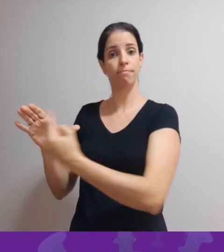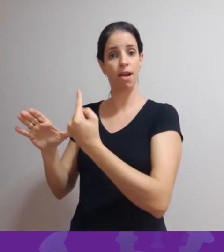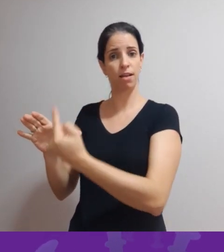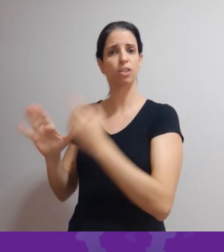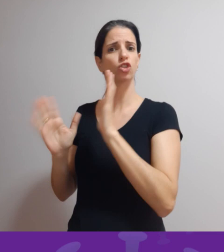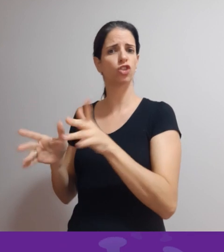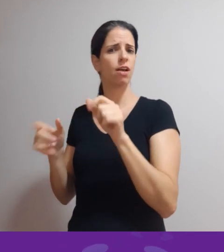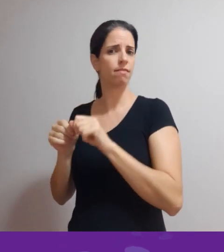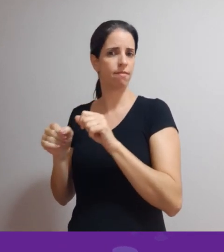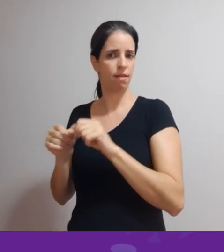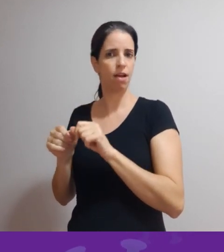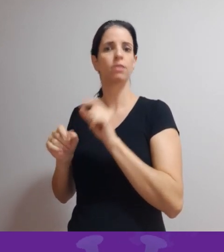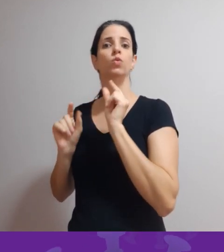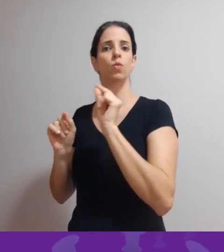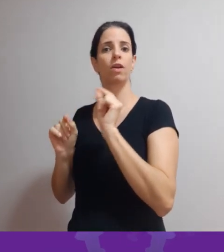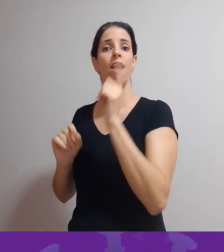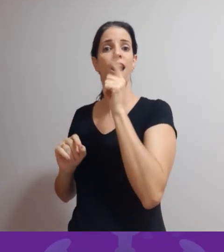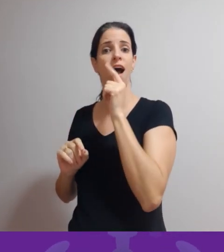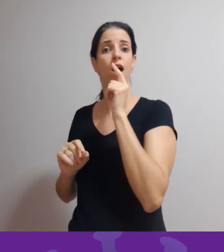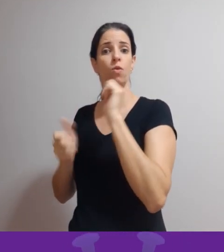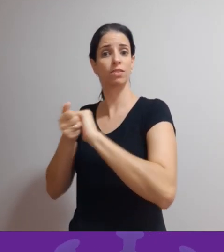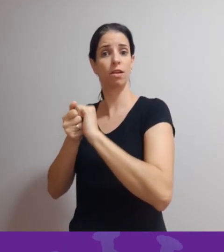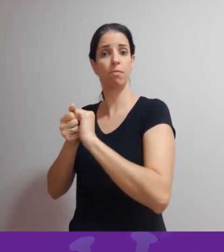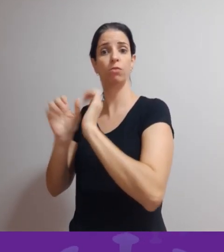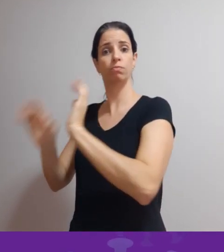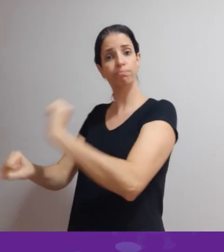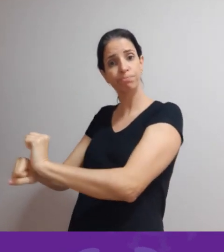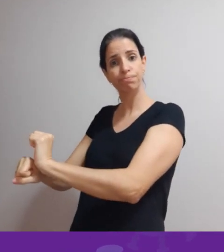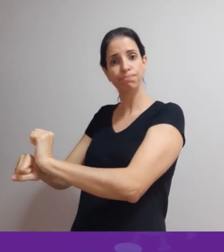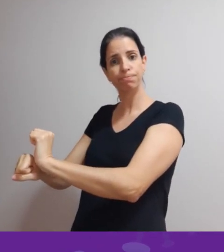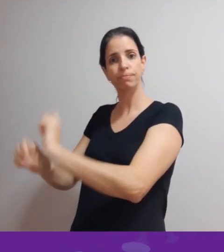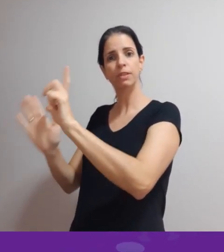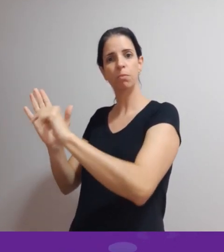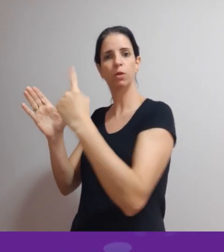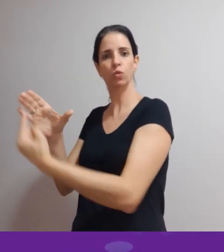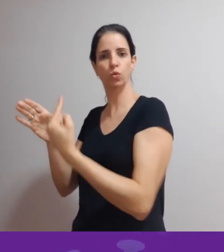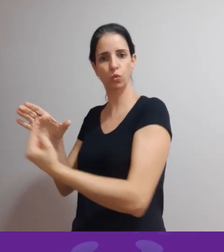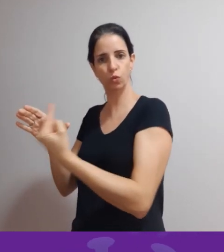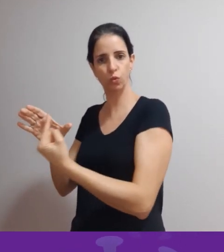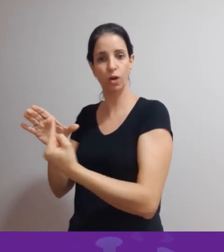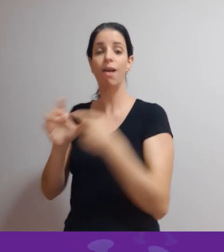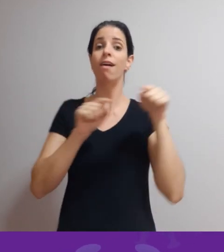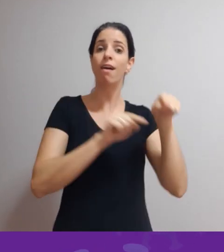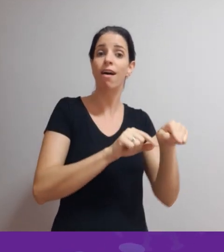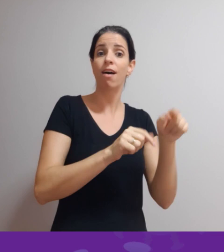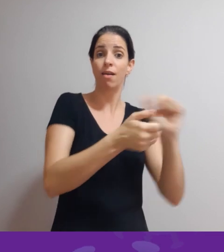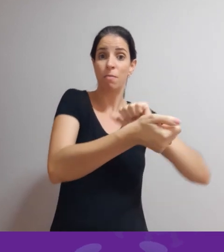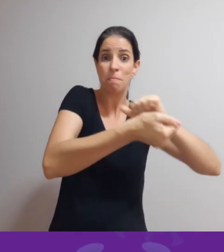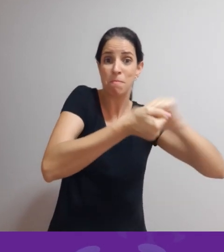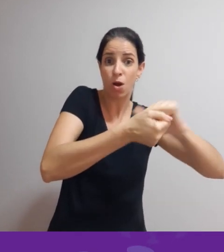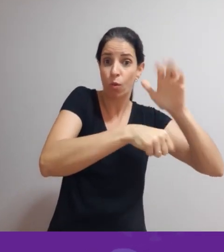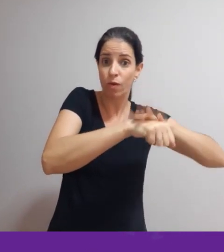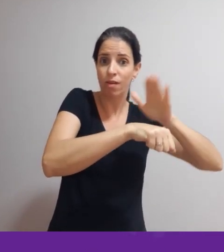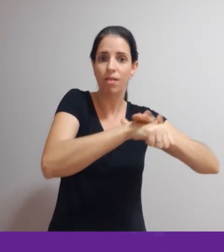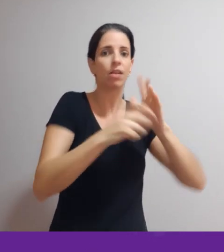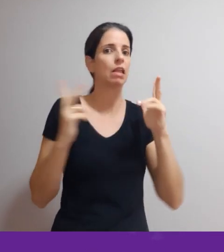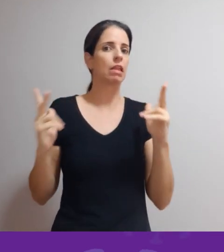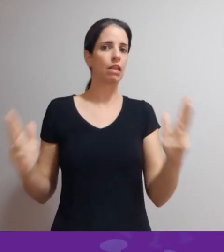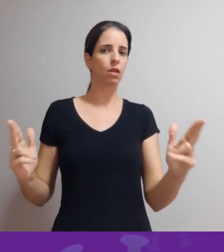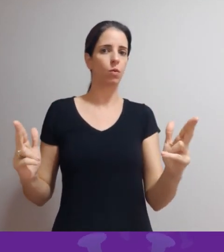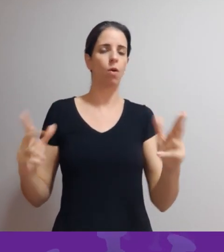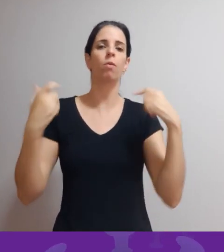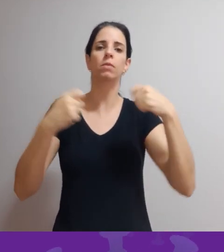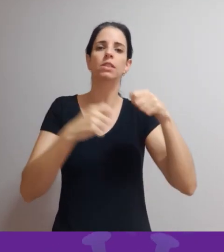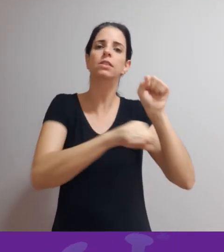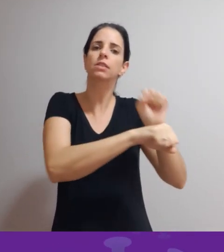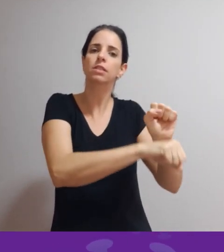máquina de lavar a própria máquina já deixa a roupa de molho um tempo mas se for lavar na mão é bom também deixar a roupa de molho com água e sabão um